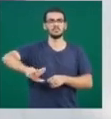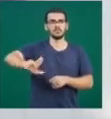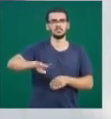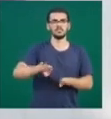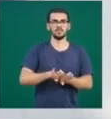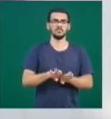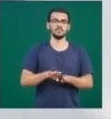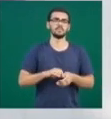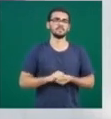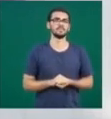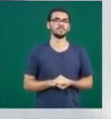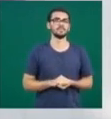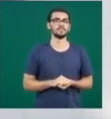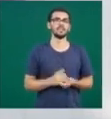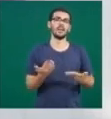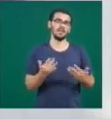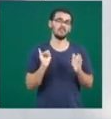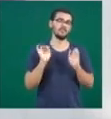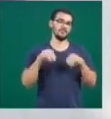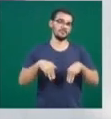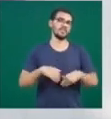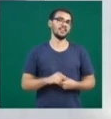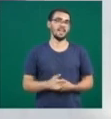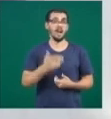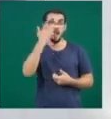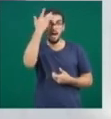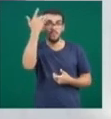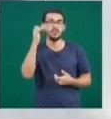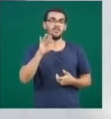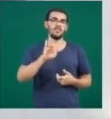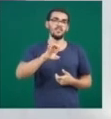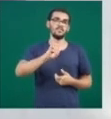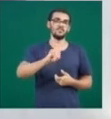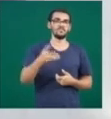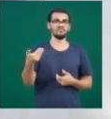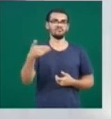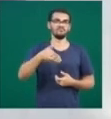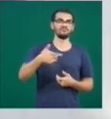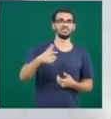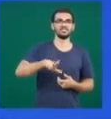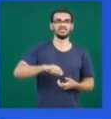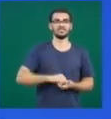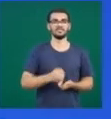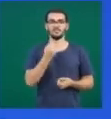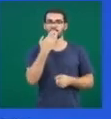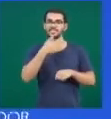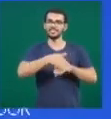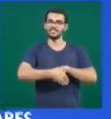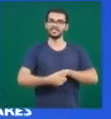por aqui. Amanhã, Flávio Soares está de volta para apresentar o TVU Notícias. Uma boa noite para você.